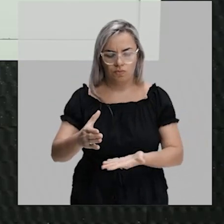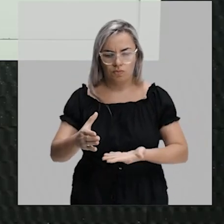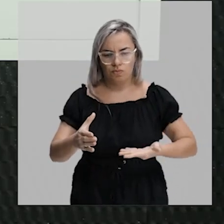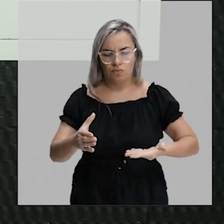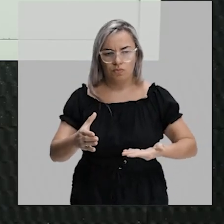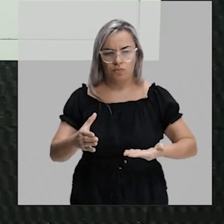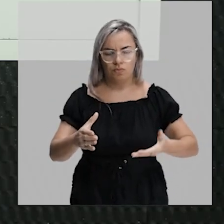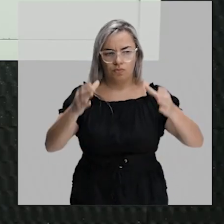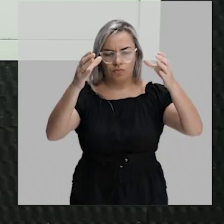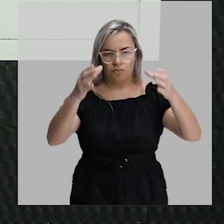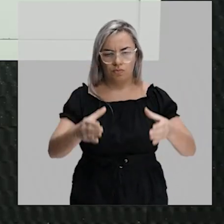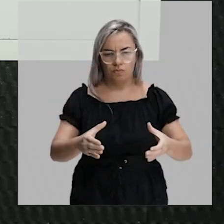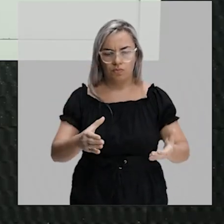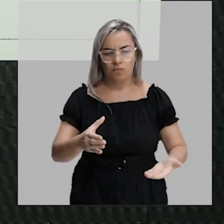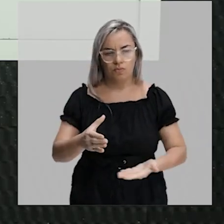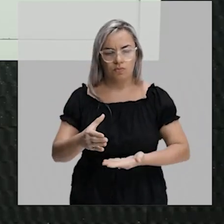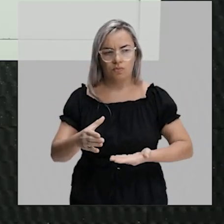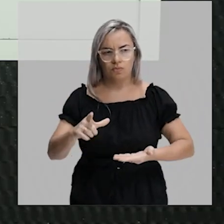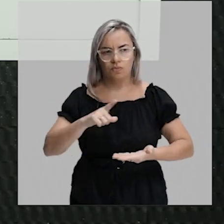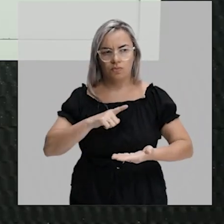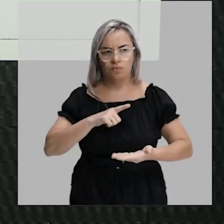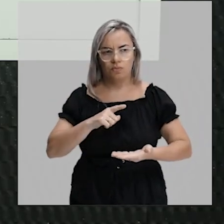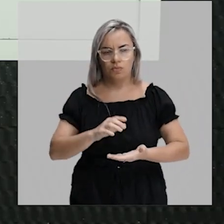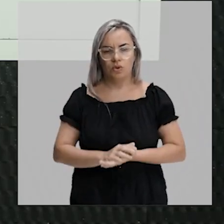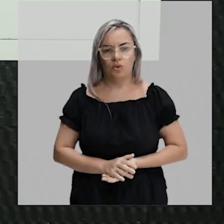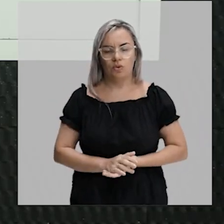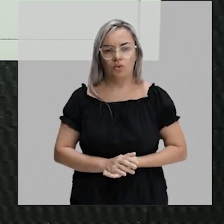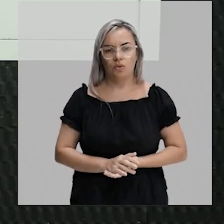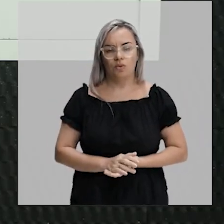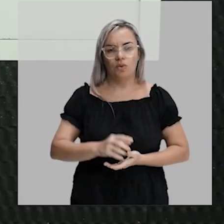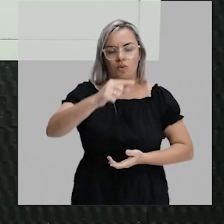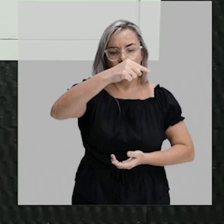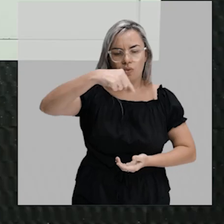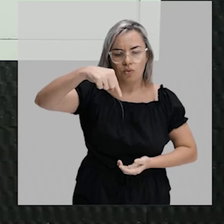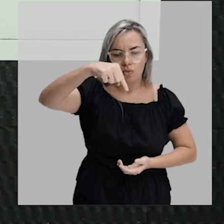certo? E nesse recipiente nós vamos ter aqui um êmbolo,